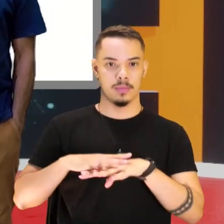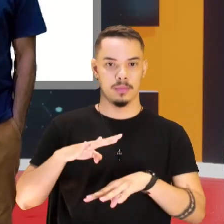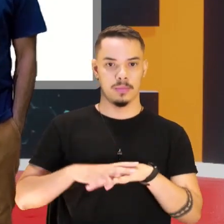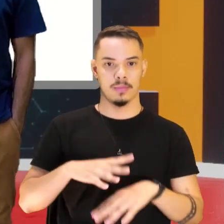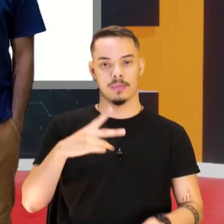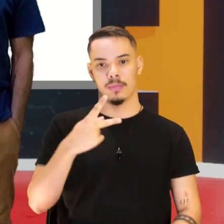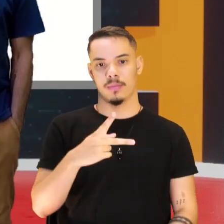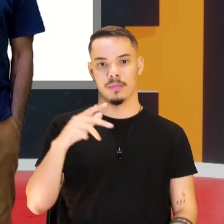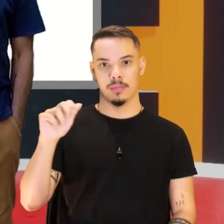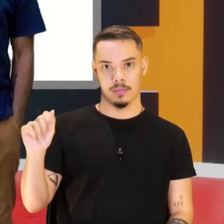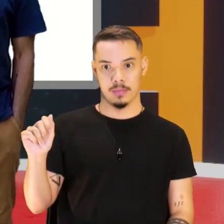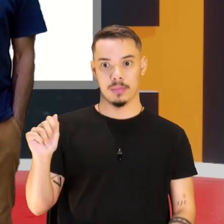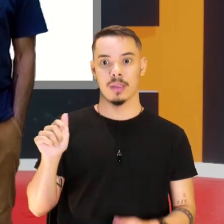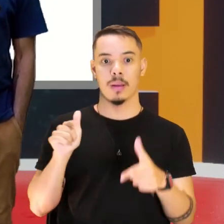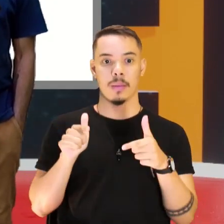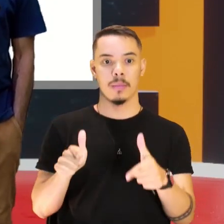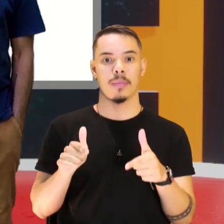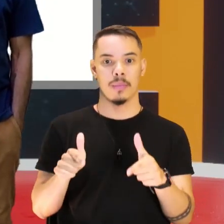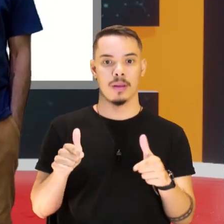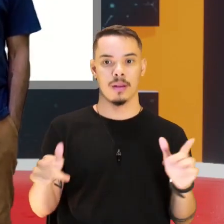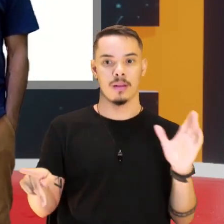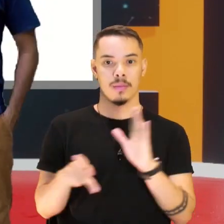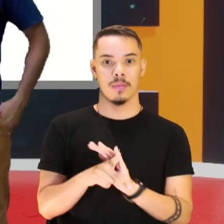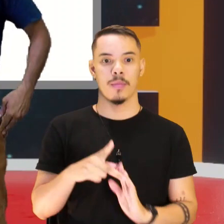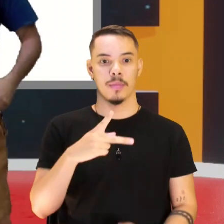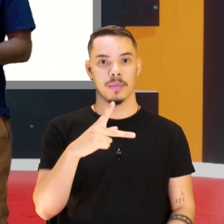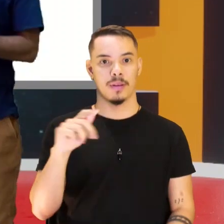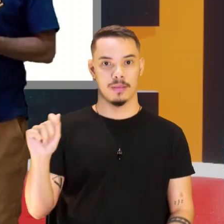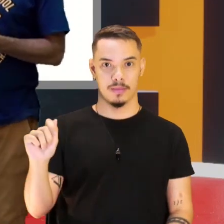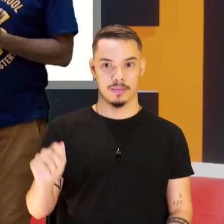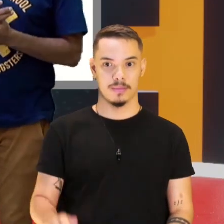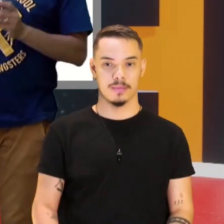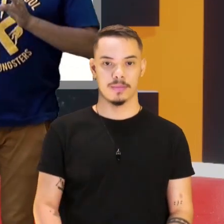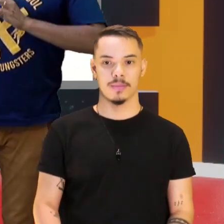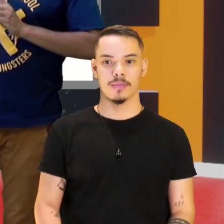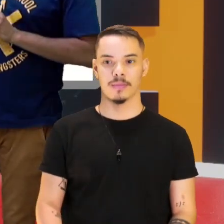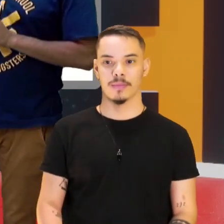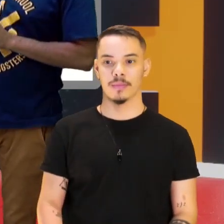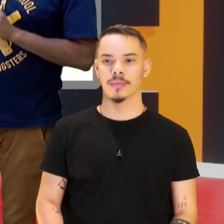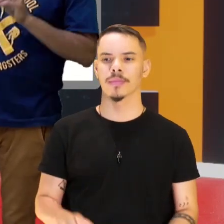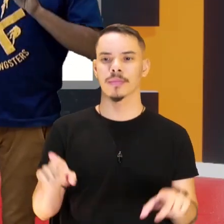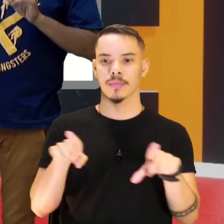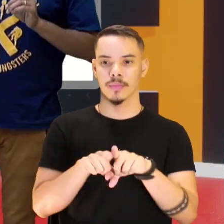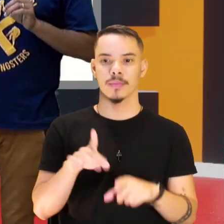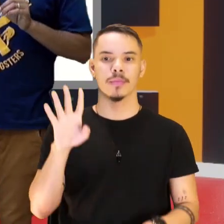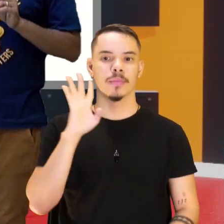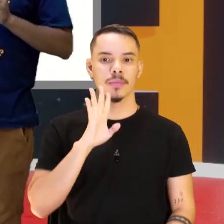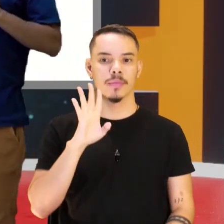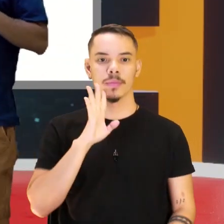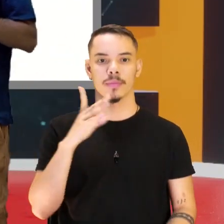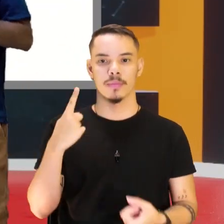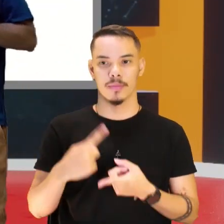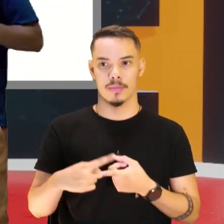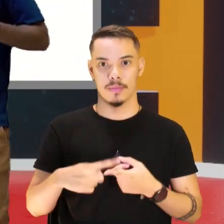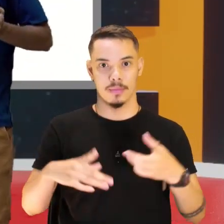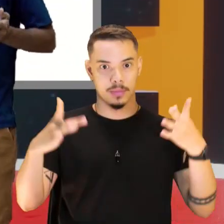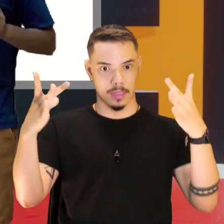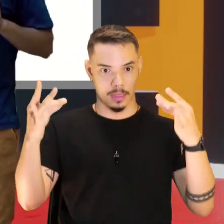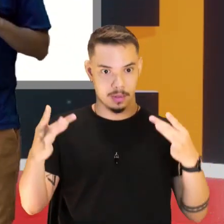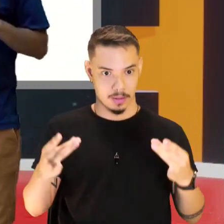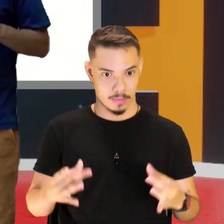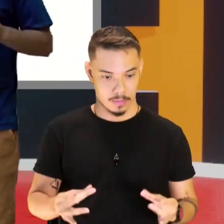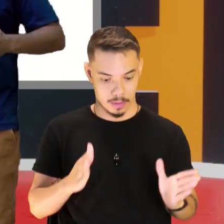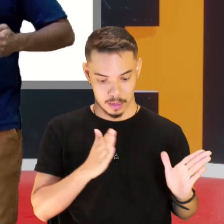aritmética, apelido para os mais íntimos de PA. E aqui vai ser legal por um detalhe. Na